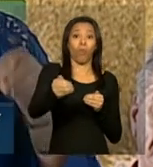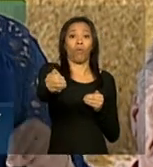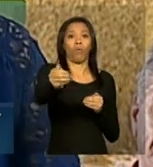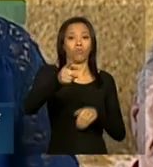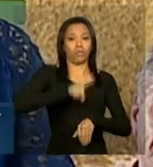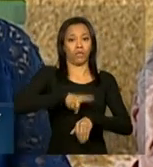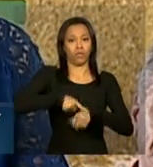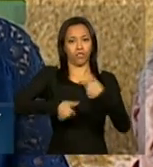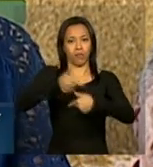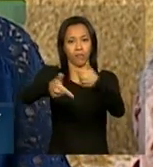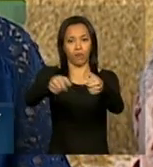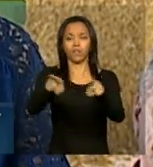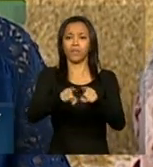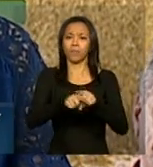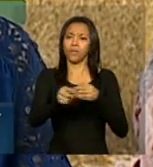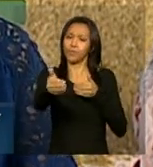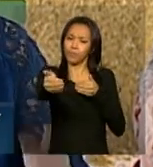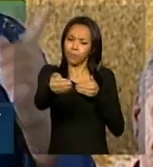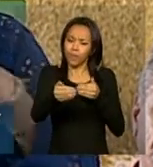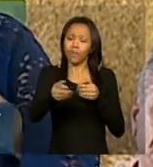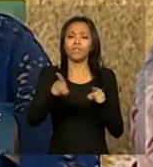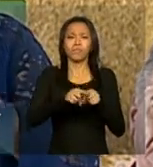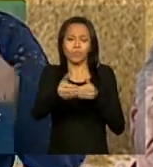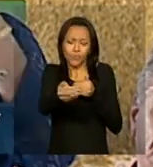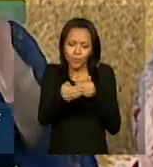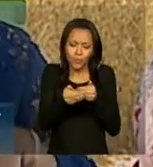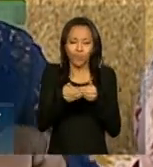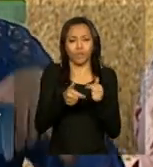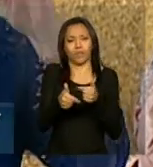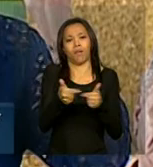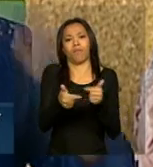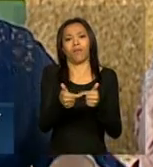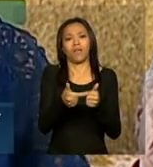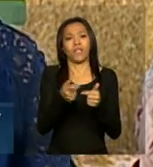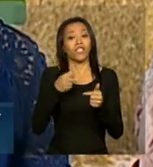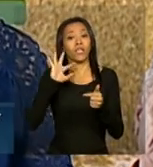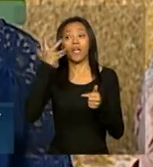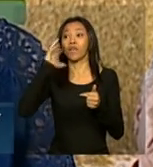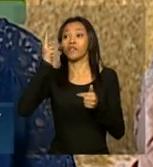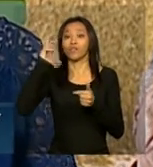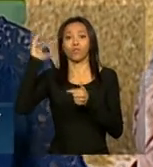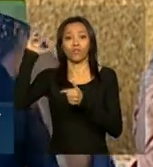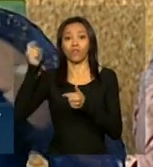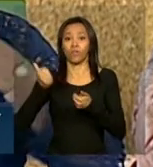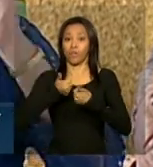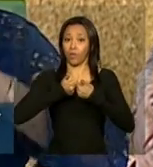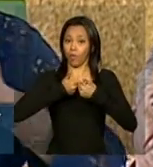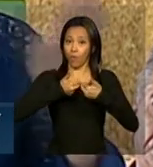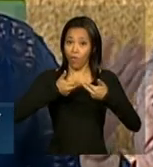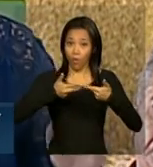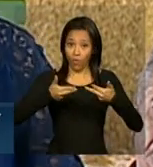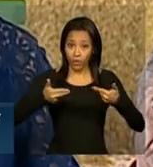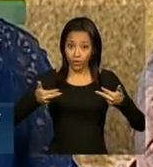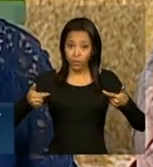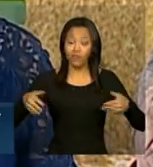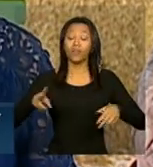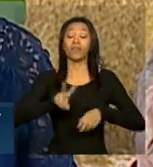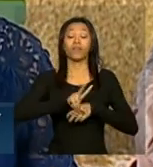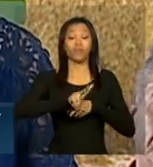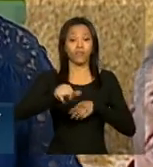E no curto prazo, nós temos de enfrentar todas as volatilidades e dificuldades que vão se